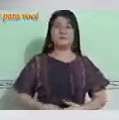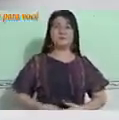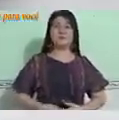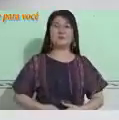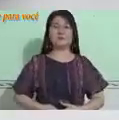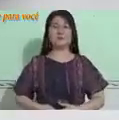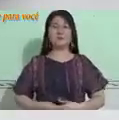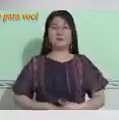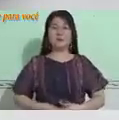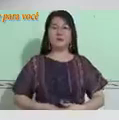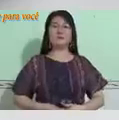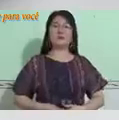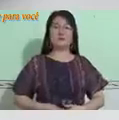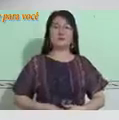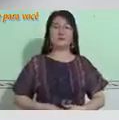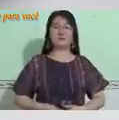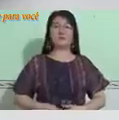348.000 VISUALIZACCDILOTUS2.